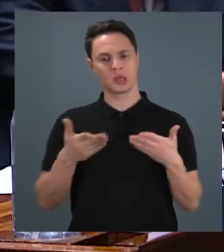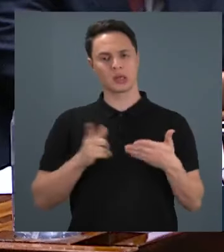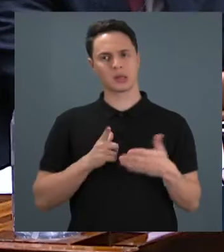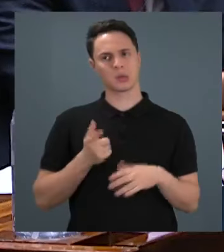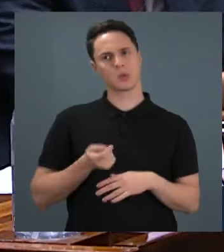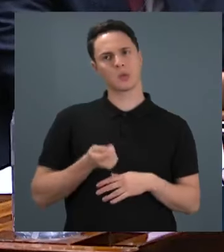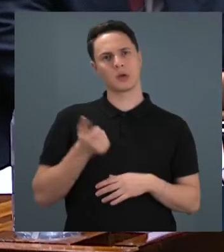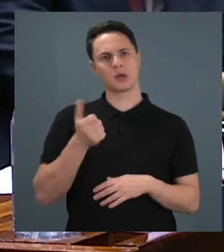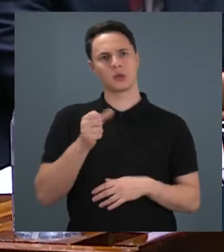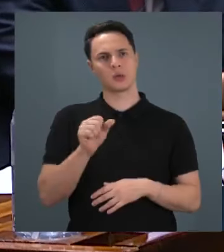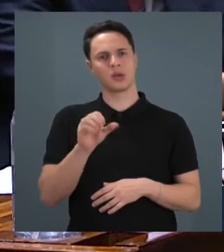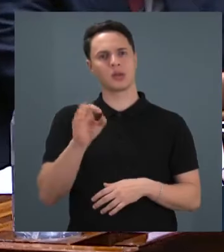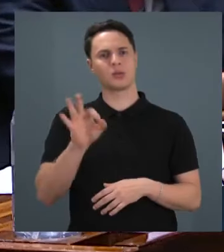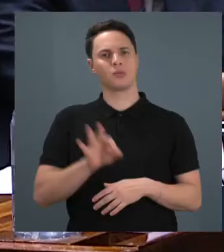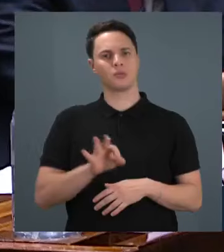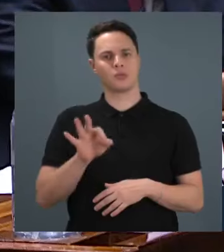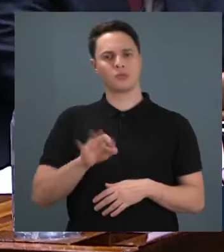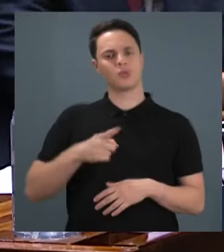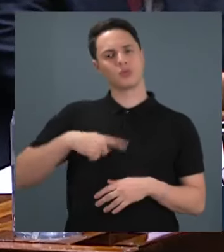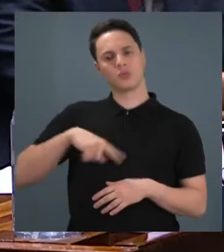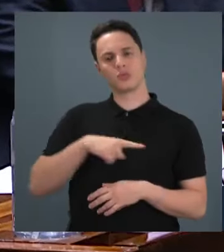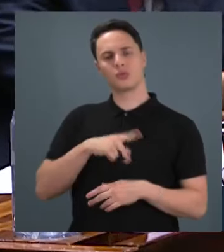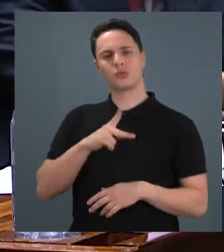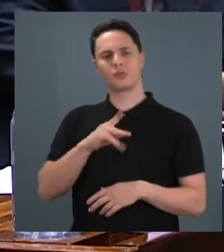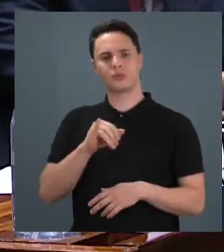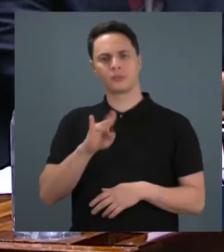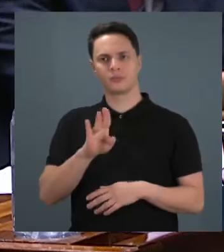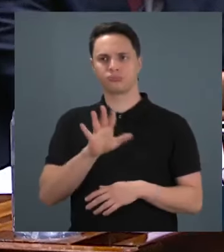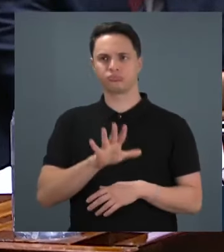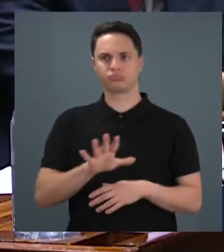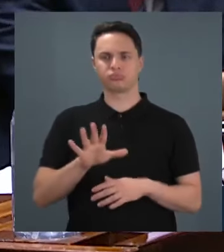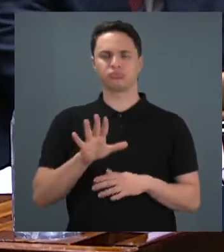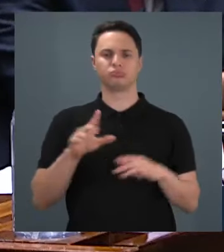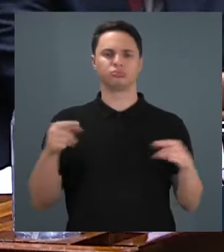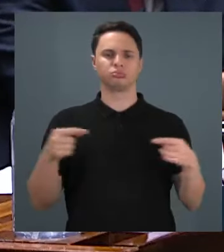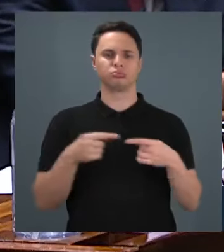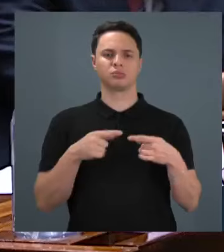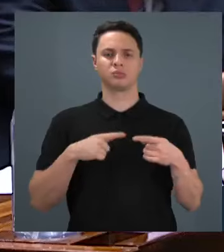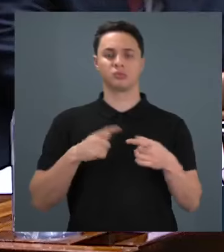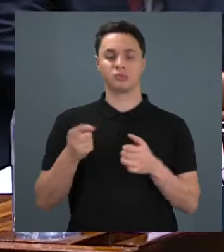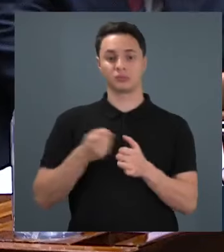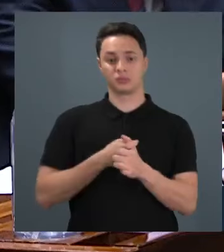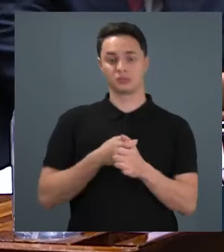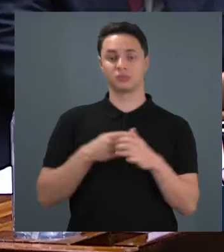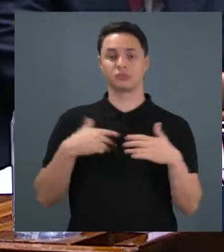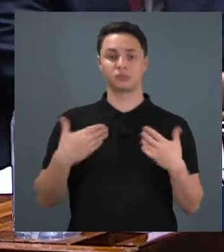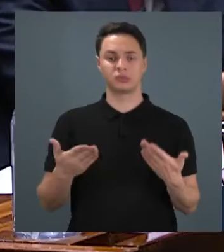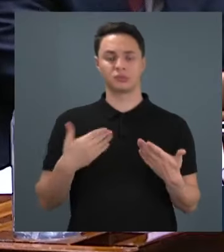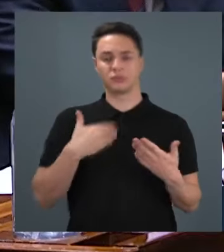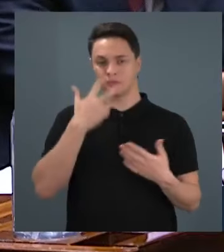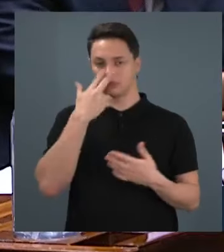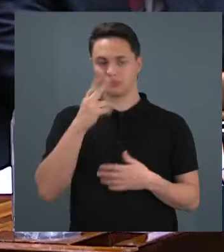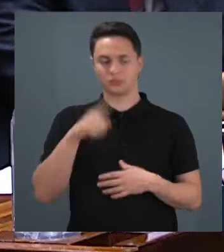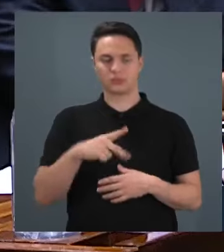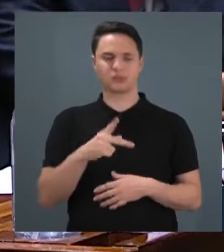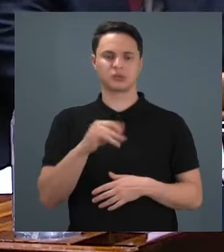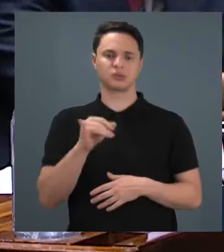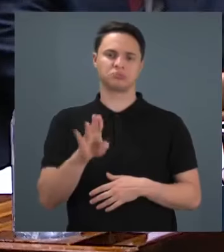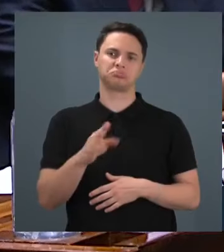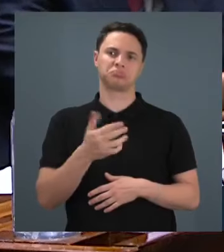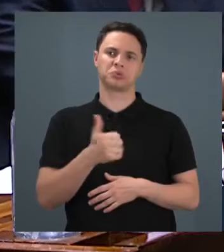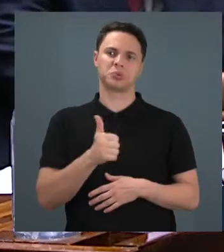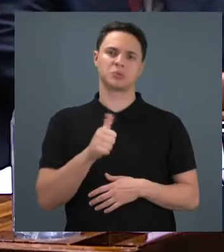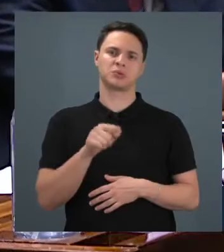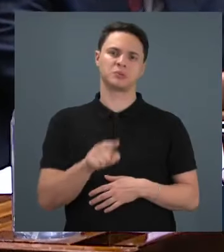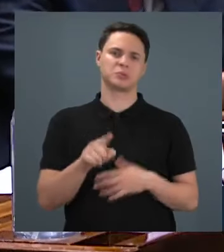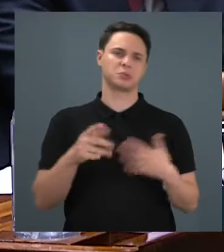praticamente 80% do nosso PIB relacionado com a dívida, ou seja, quase um PIB de, sei lá, de 11